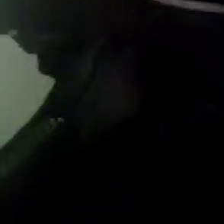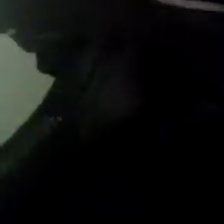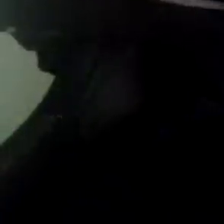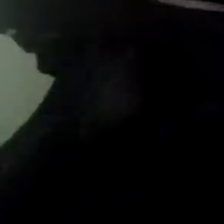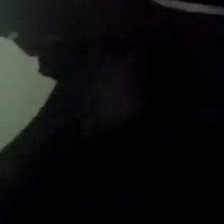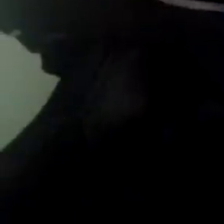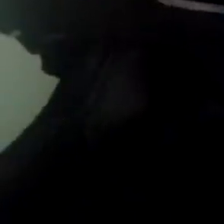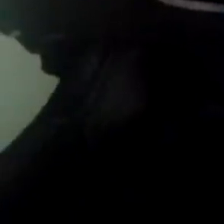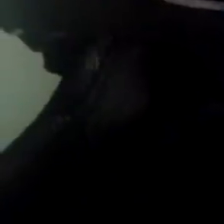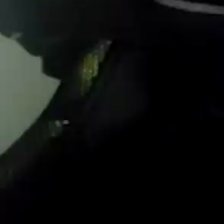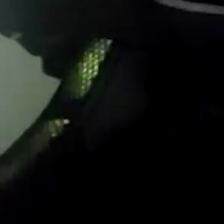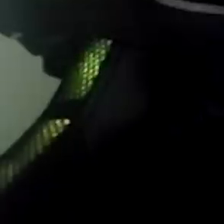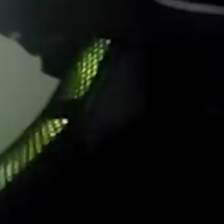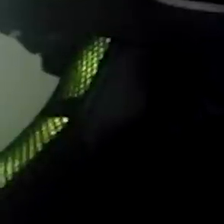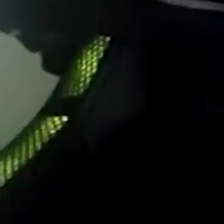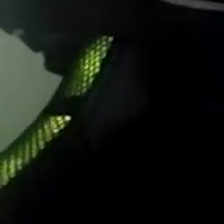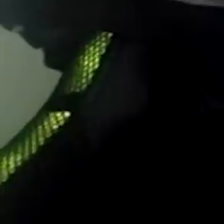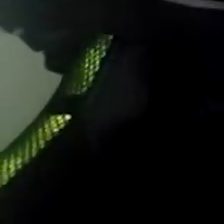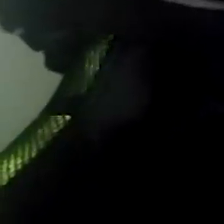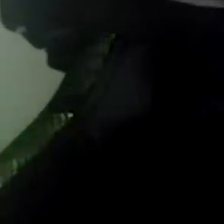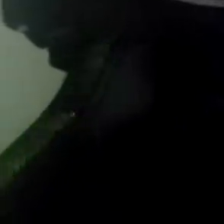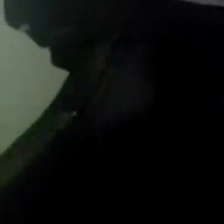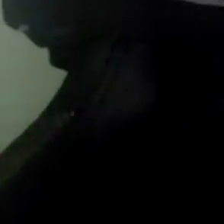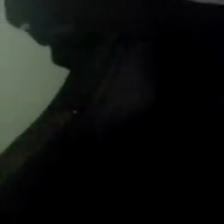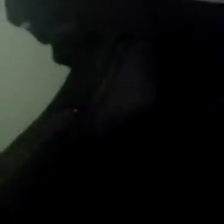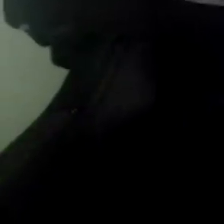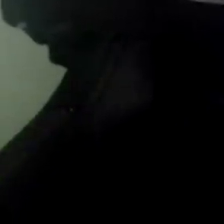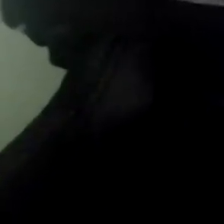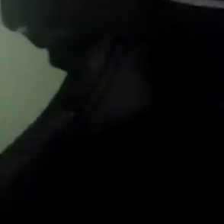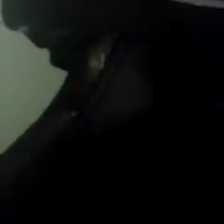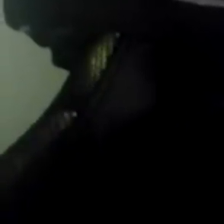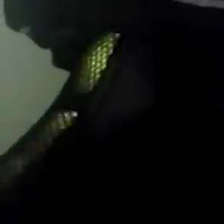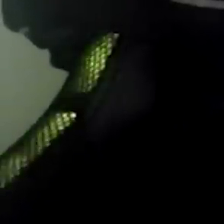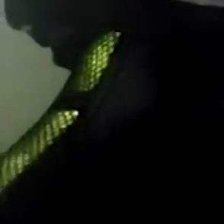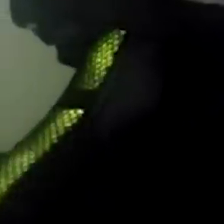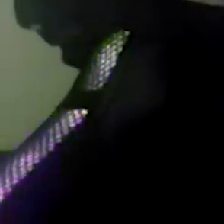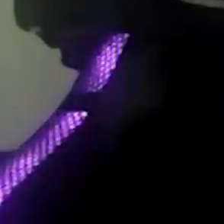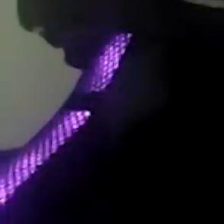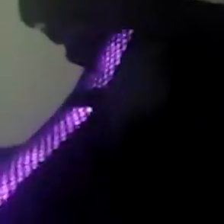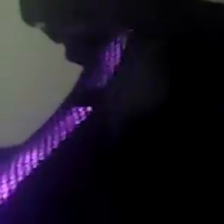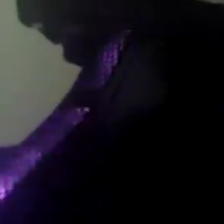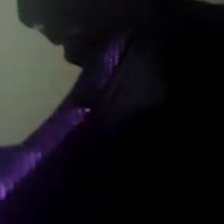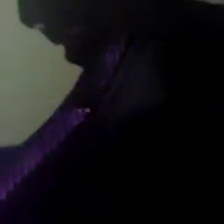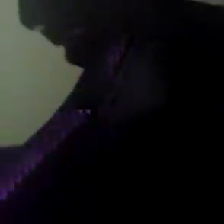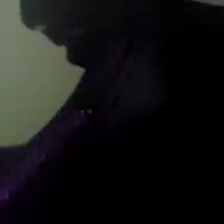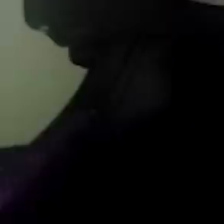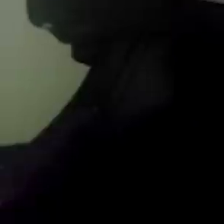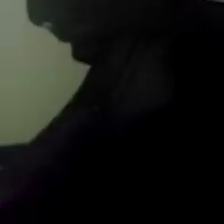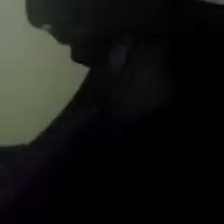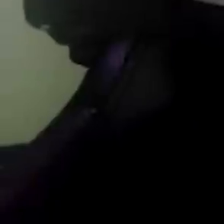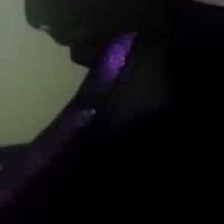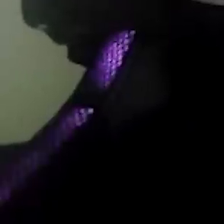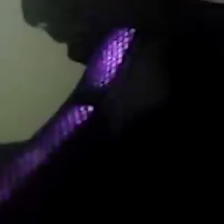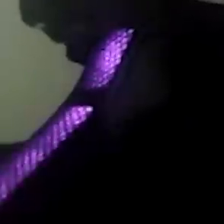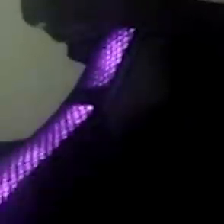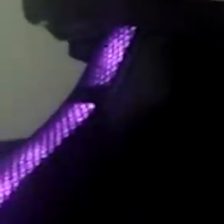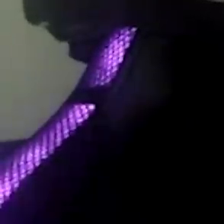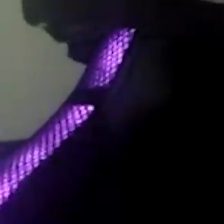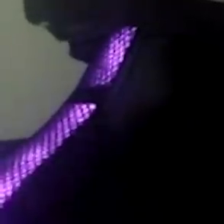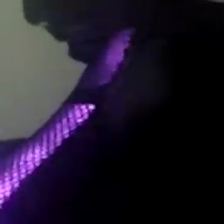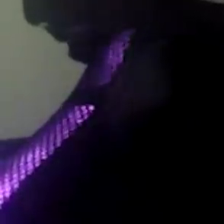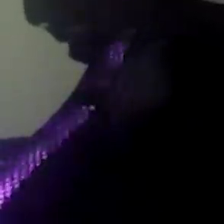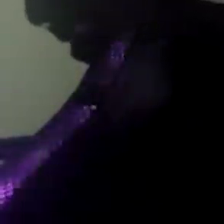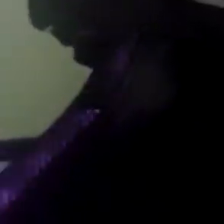Pessoal, tudo bem? O vídeo que vocês estão vendo aí são obstruções, questões de ordem que eu coloquei na comissão mista do Senado, mas o Senado tem um